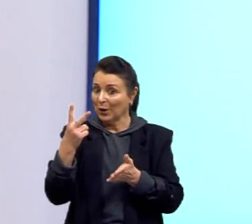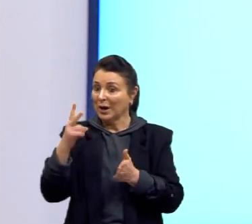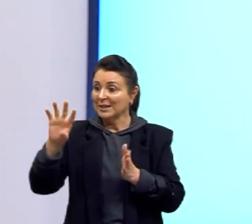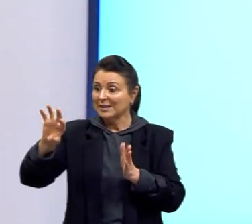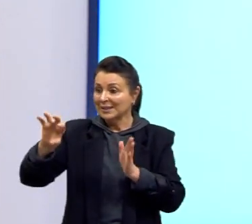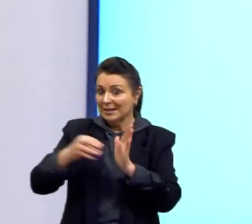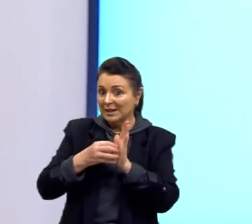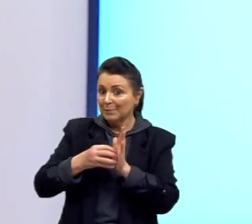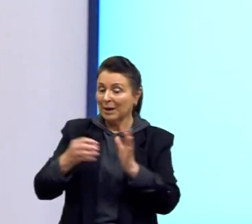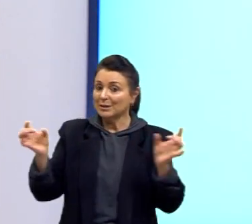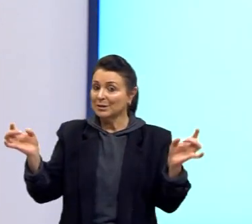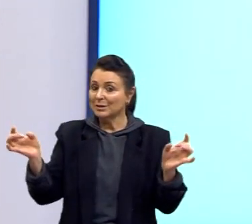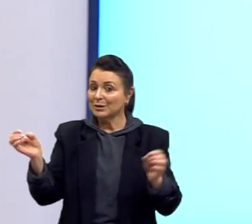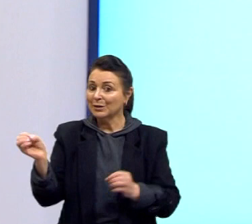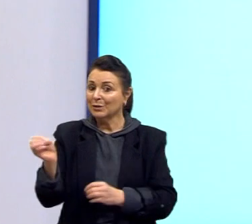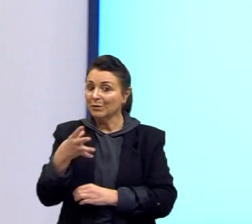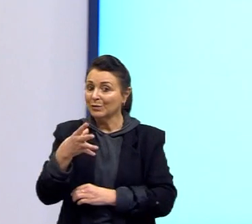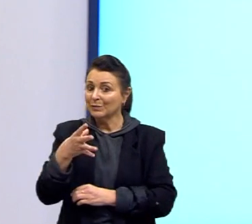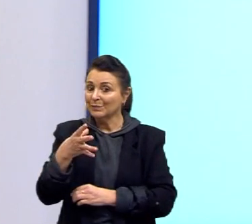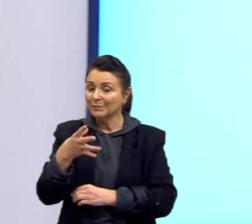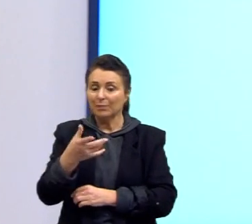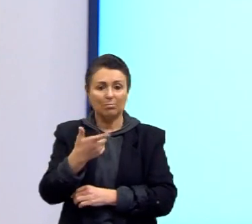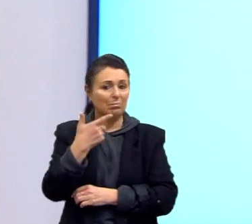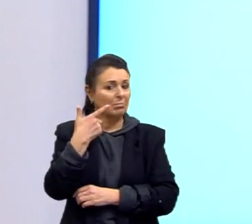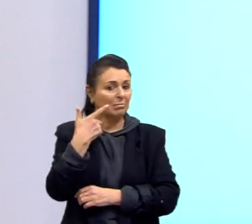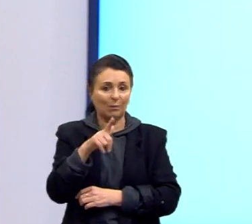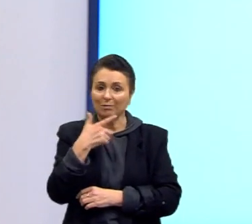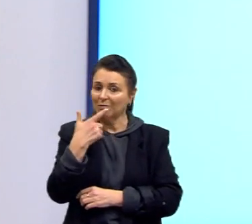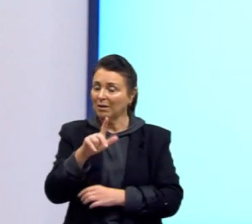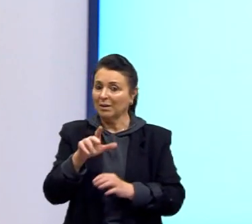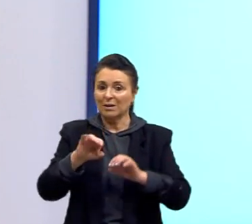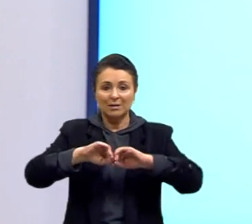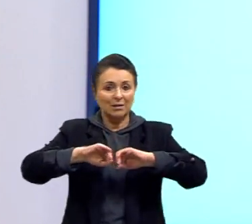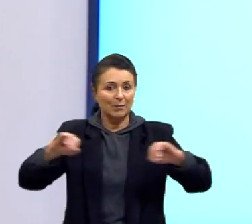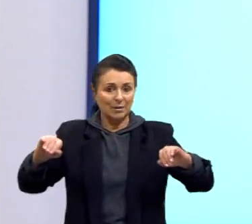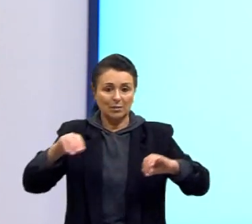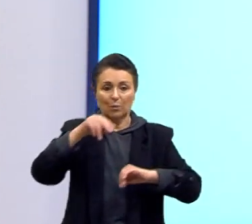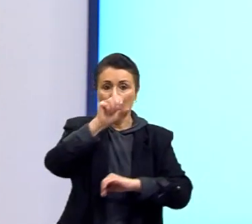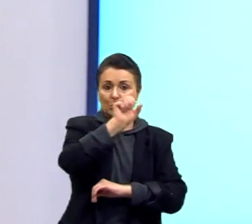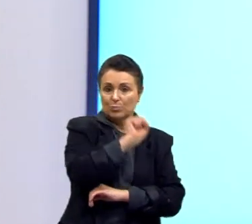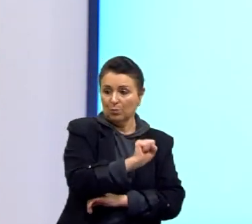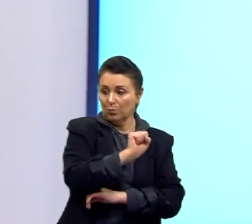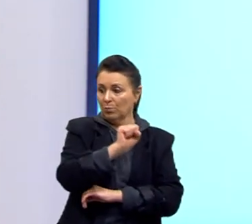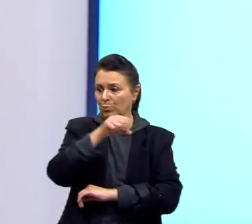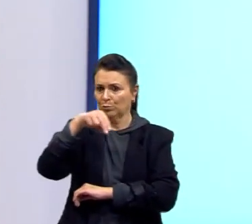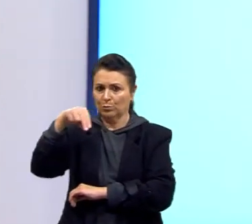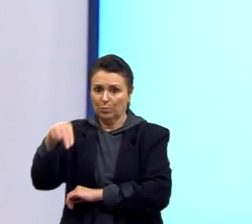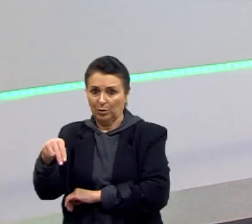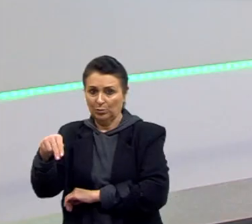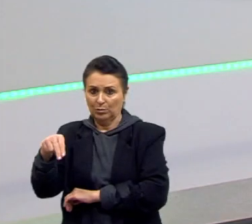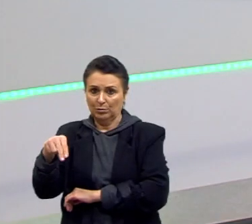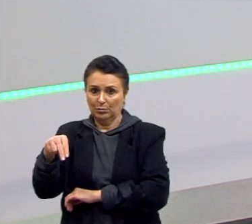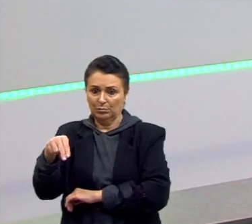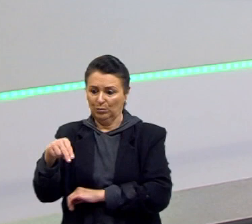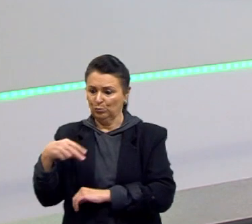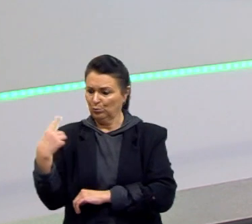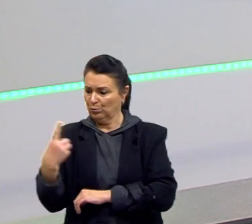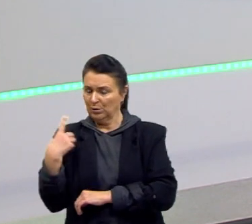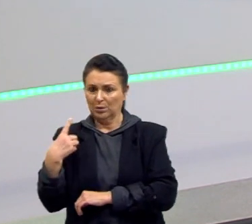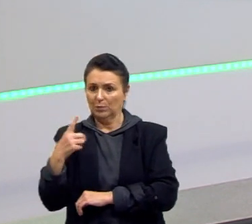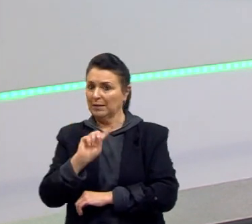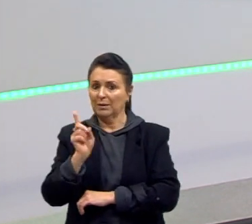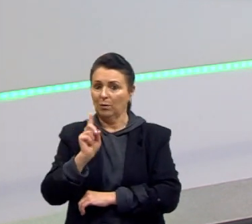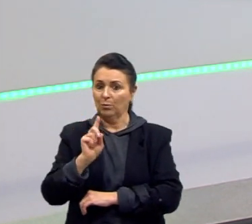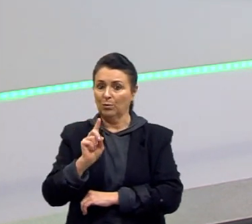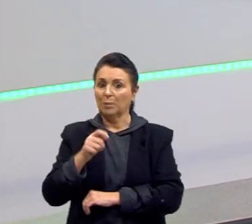então não existe essa separação a gente não pode ter somente o sul ou Norte a gente precisa ter uns dois seu dividir